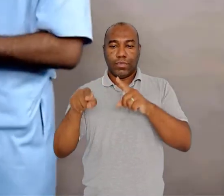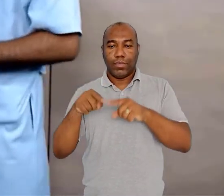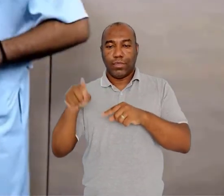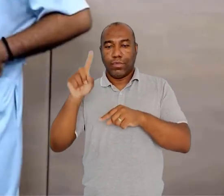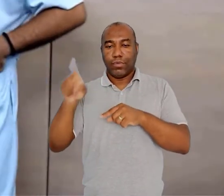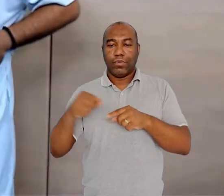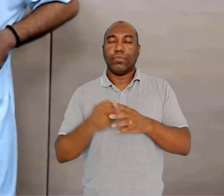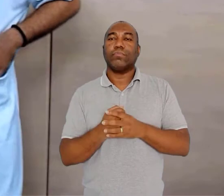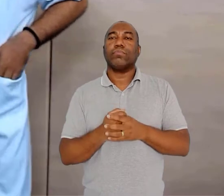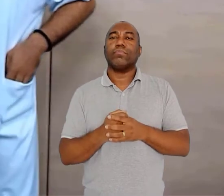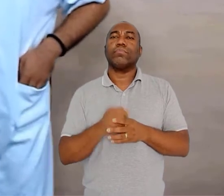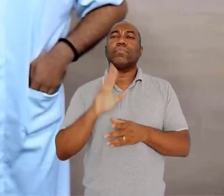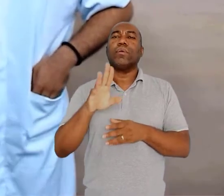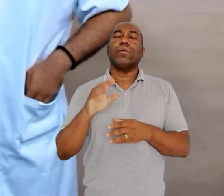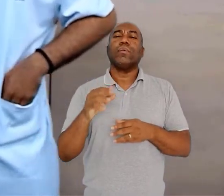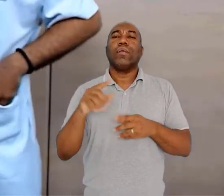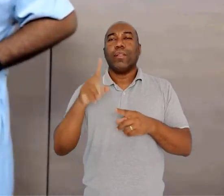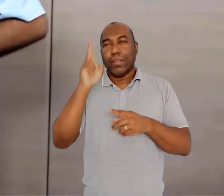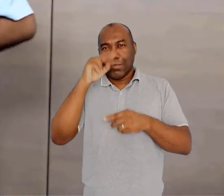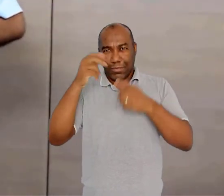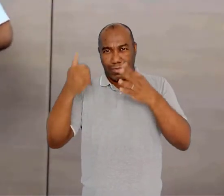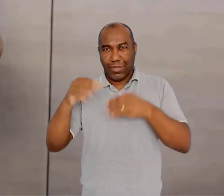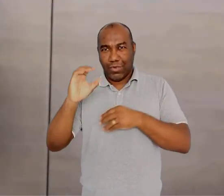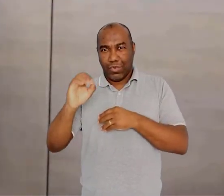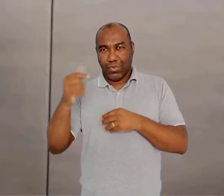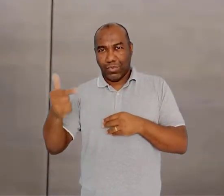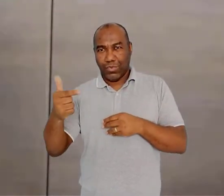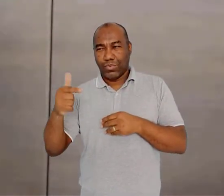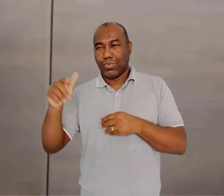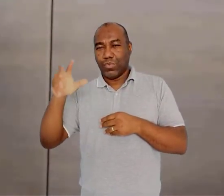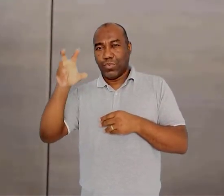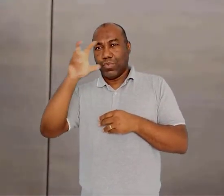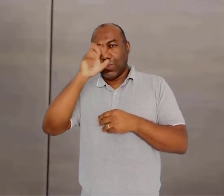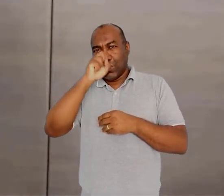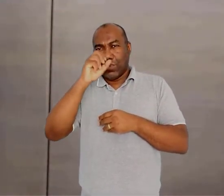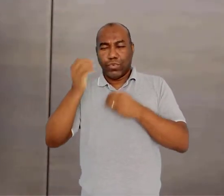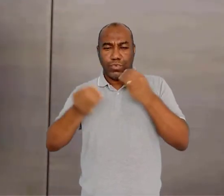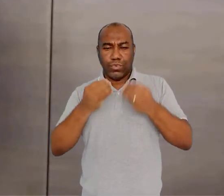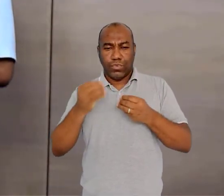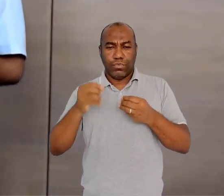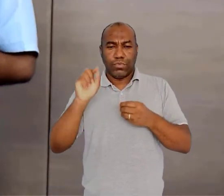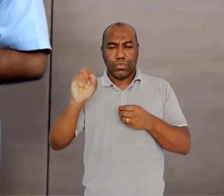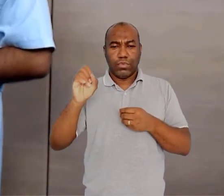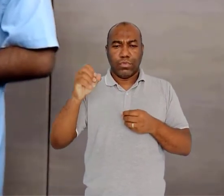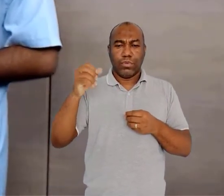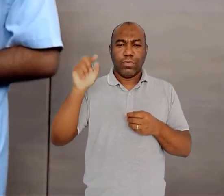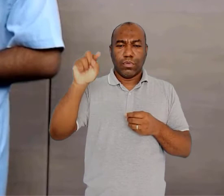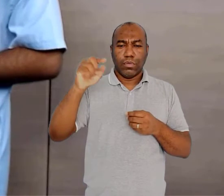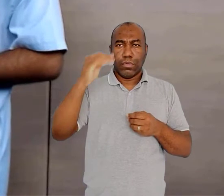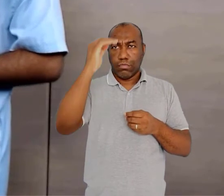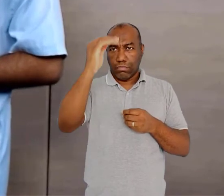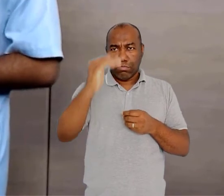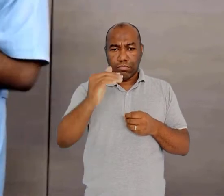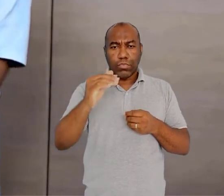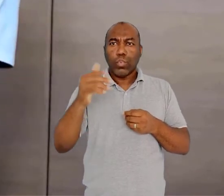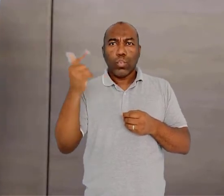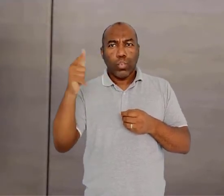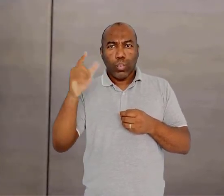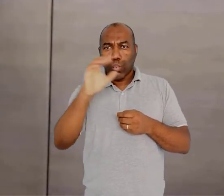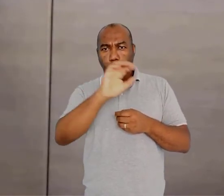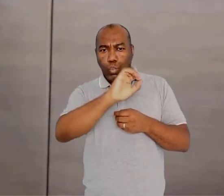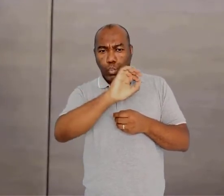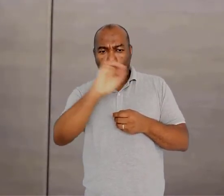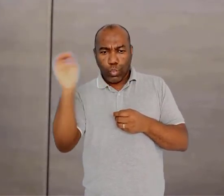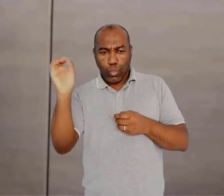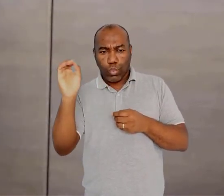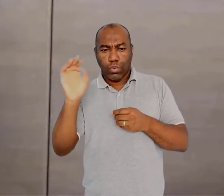Professor, e o oxigênio? Lembra que o oxigênio é uma substância simples? Se o valor dele não está tabelado, ou seja, uma substância simples, é porque